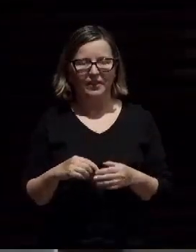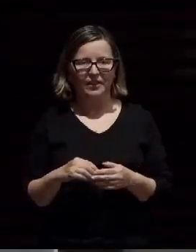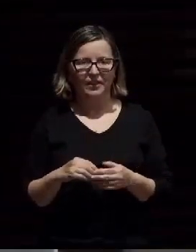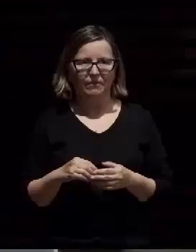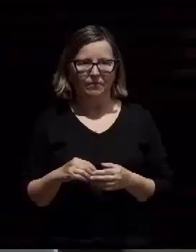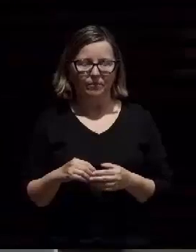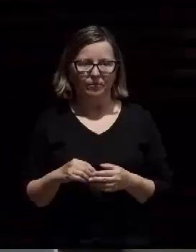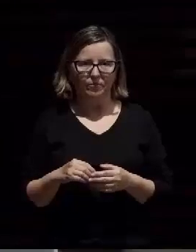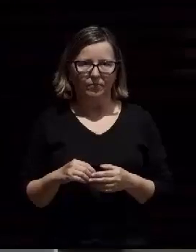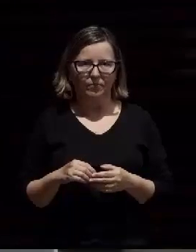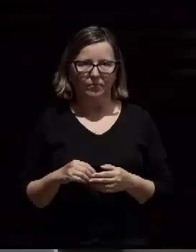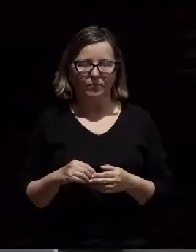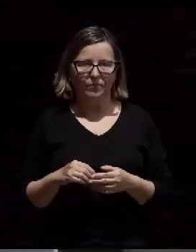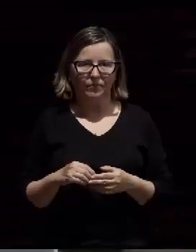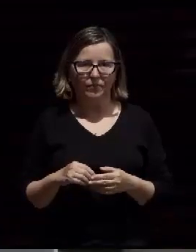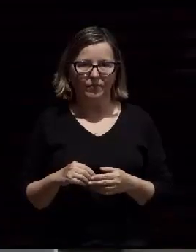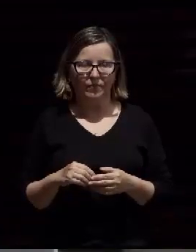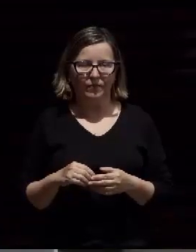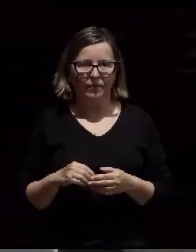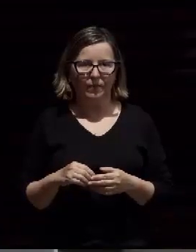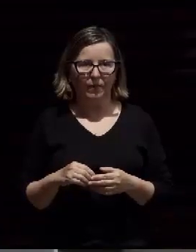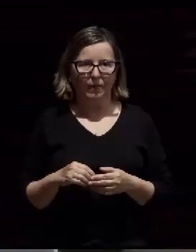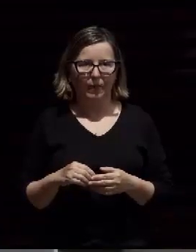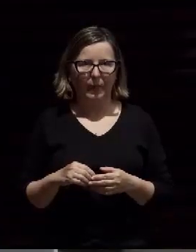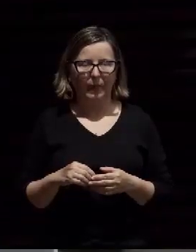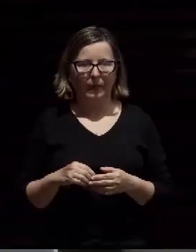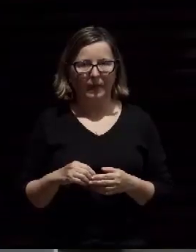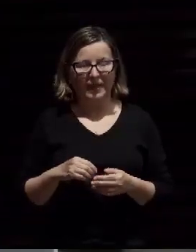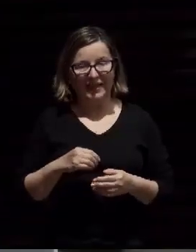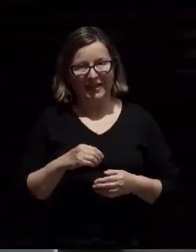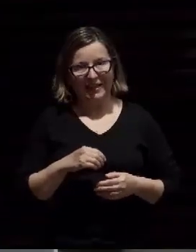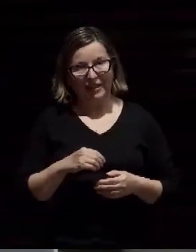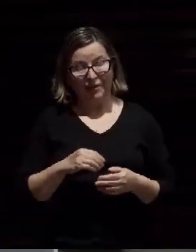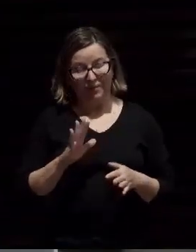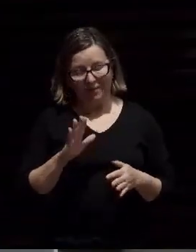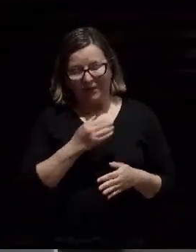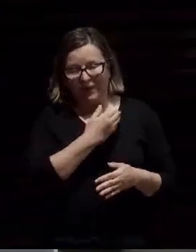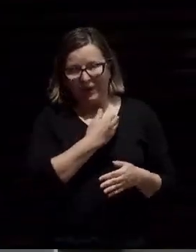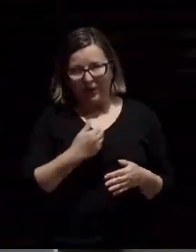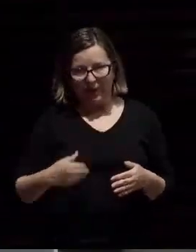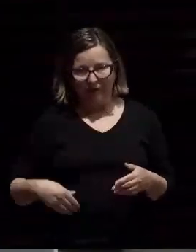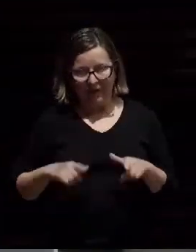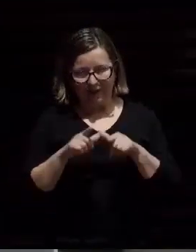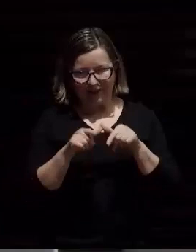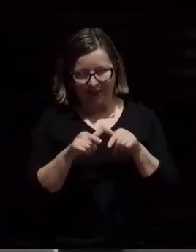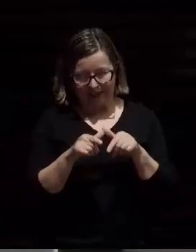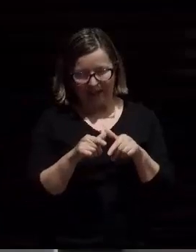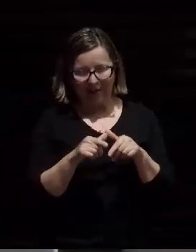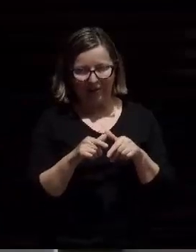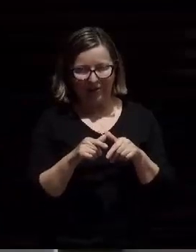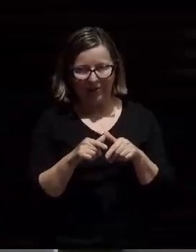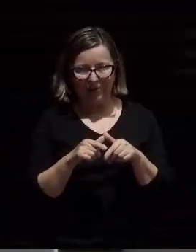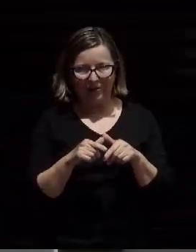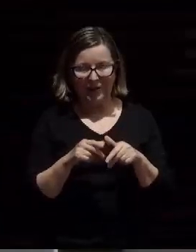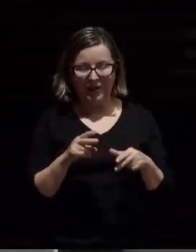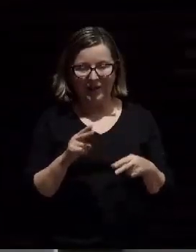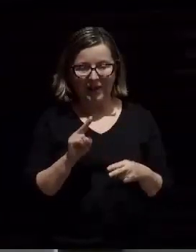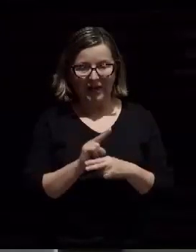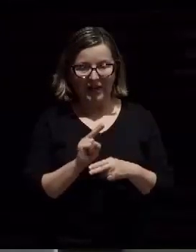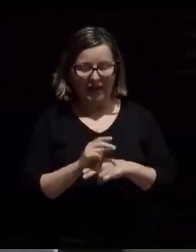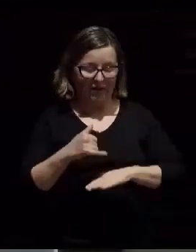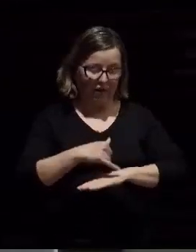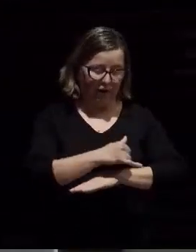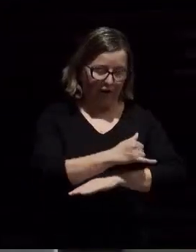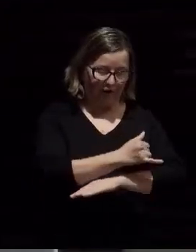de negócio, eles pegavam as ovelhas e criavam ovelhas, e eles vendiam